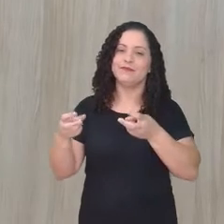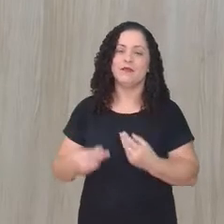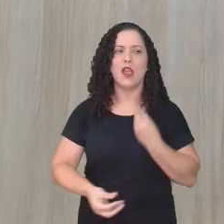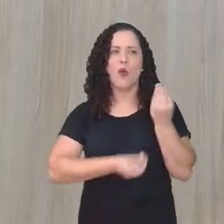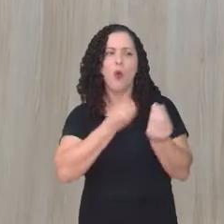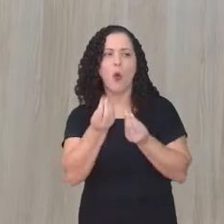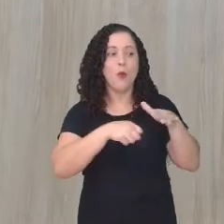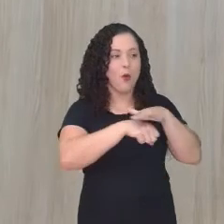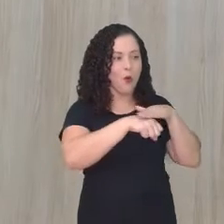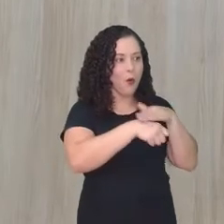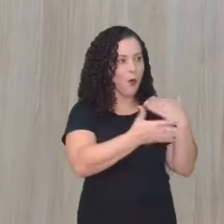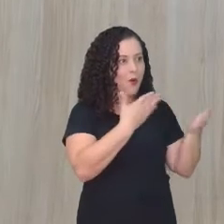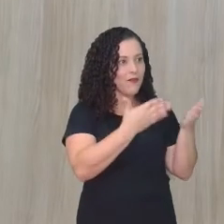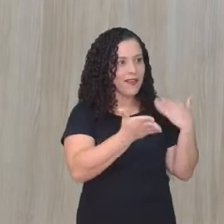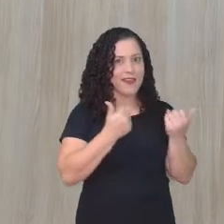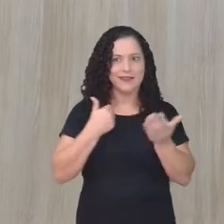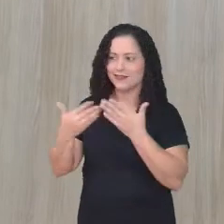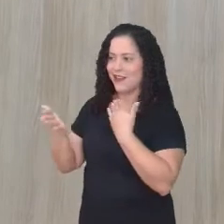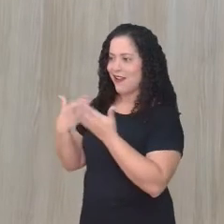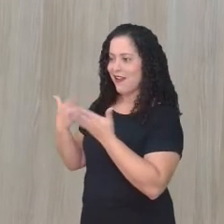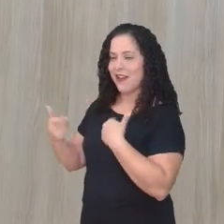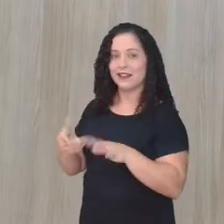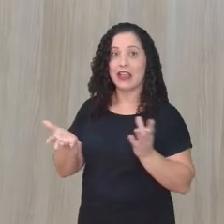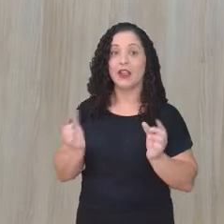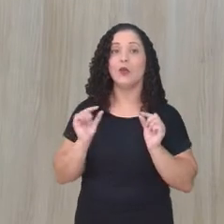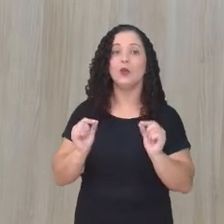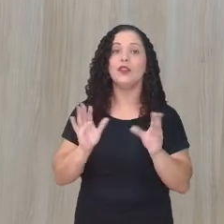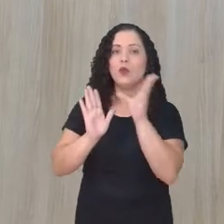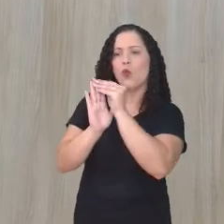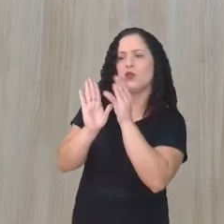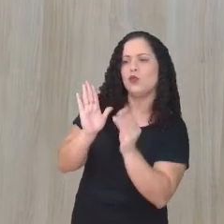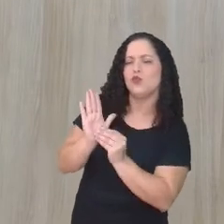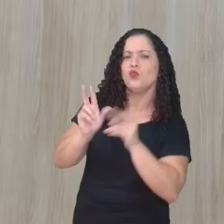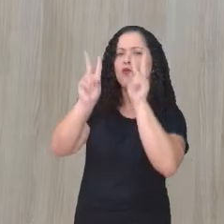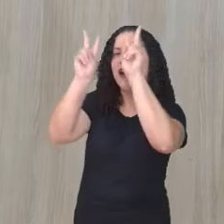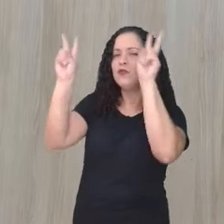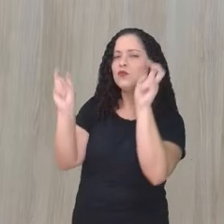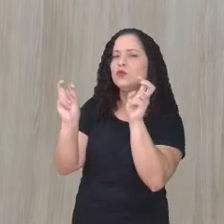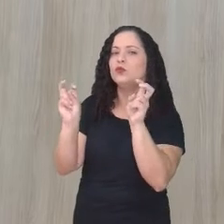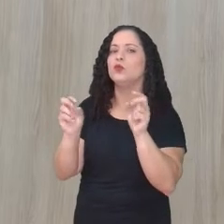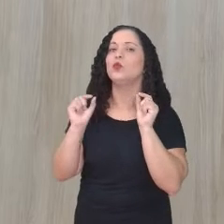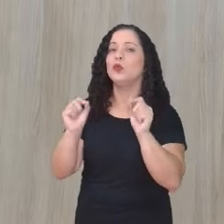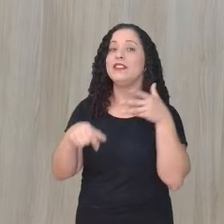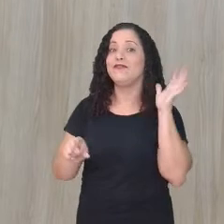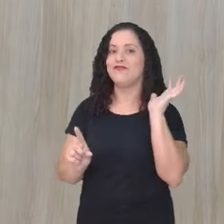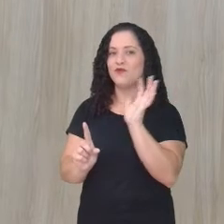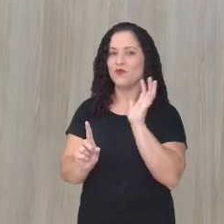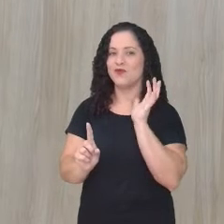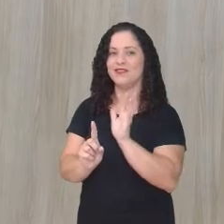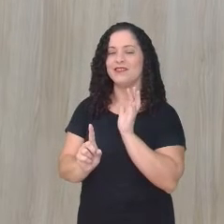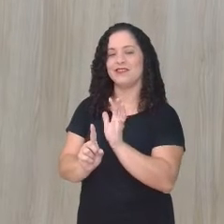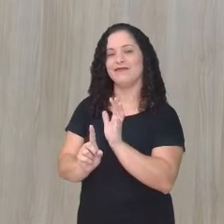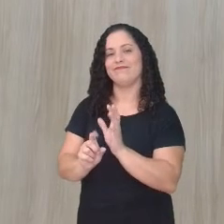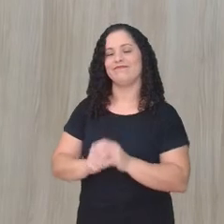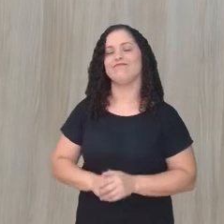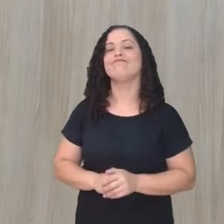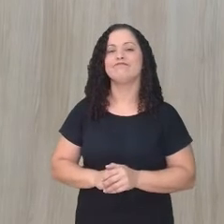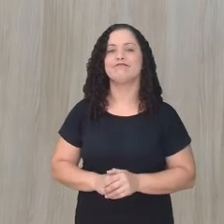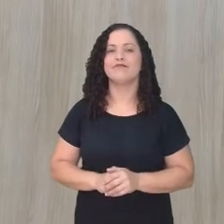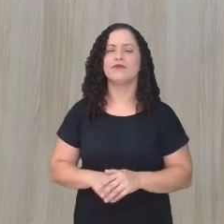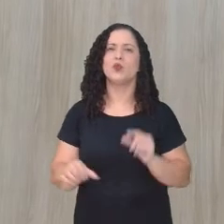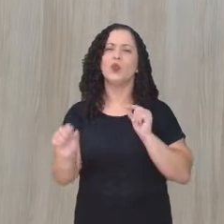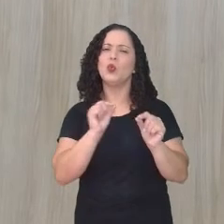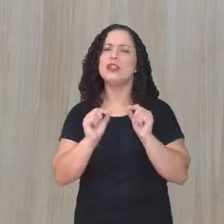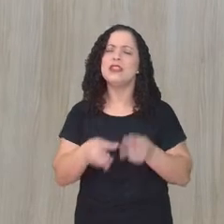estamos conversando sobre determinados conteúdos, influi diretamente, não é? Qual concepção